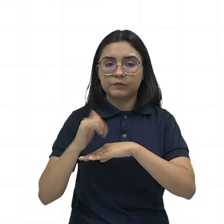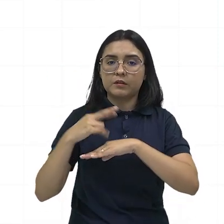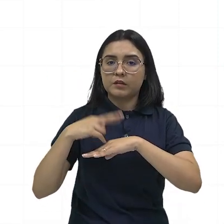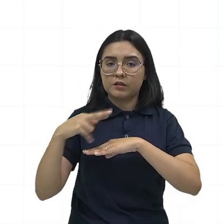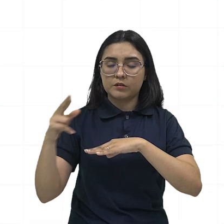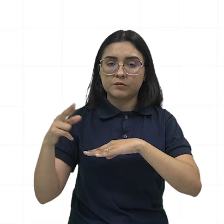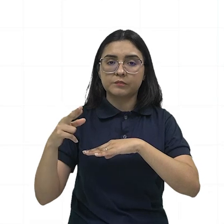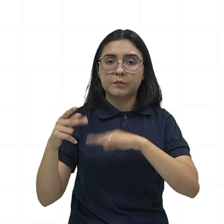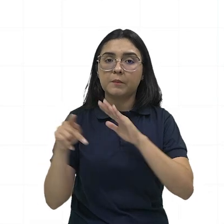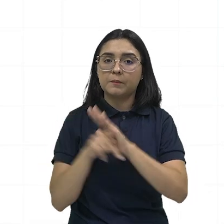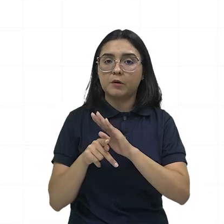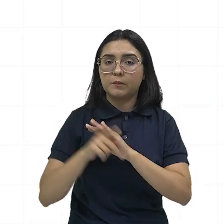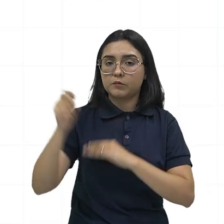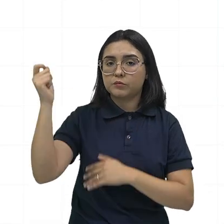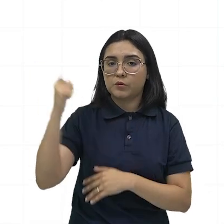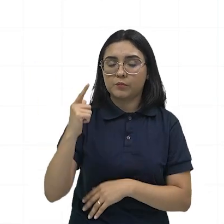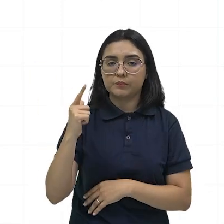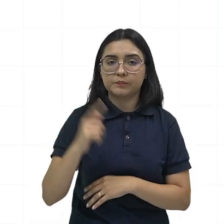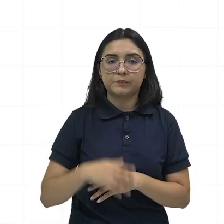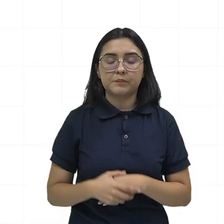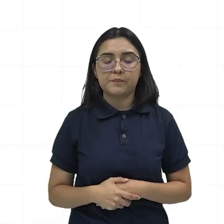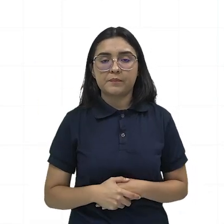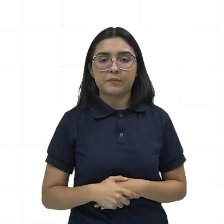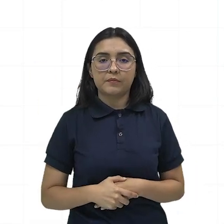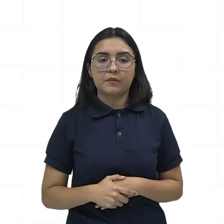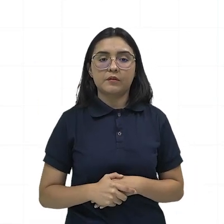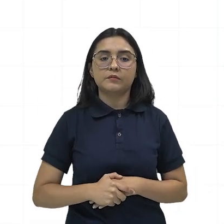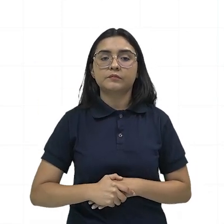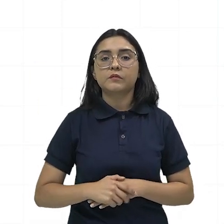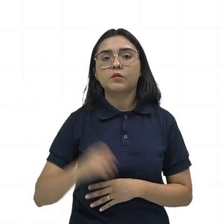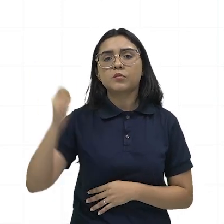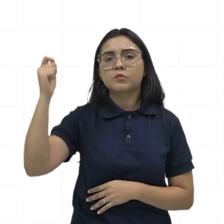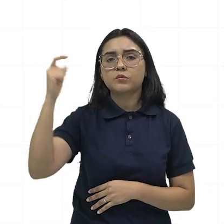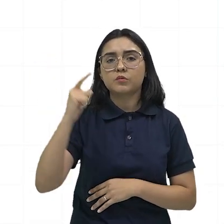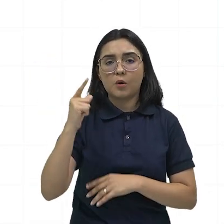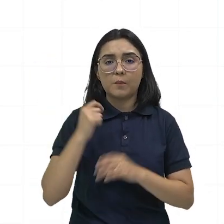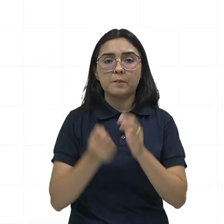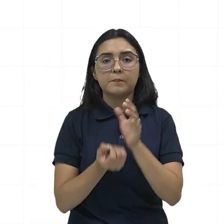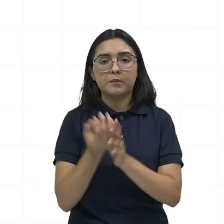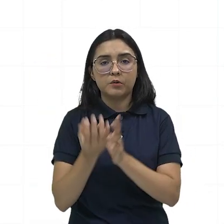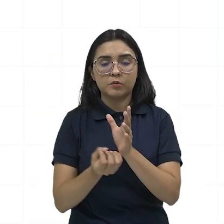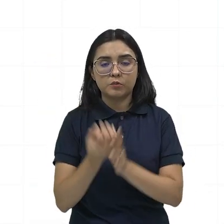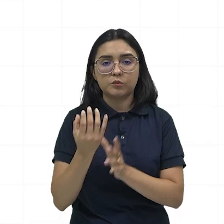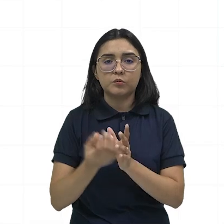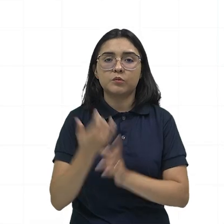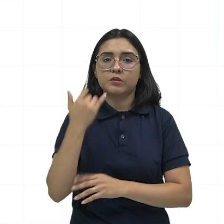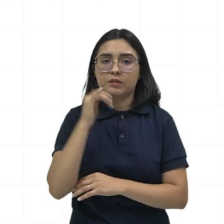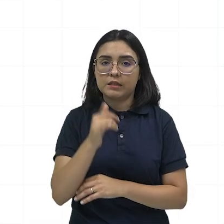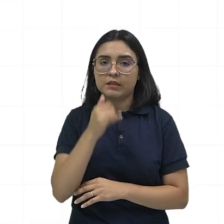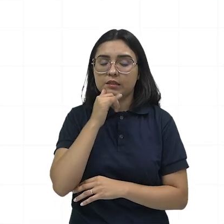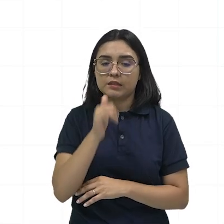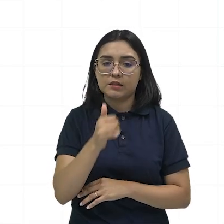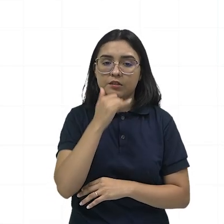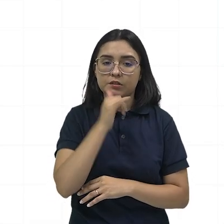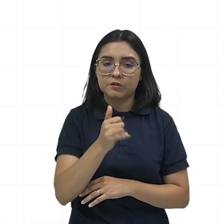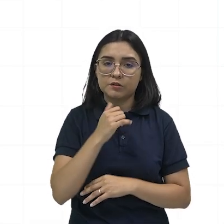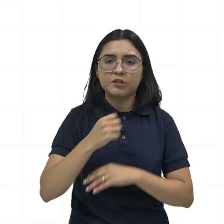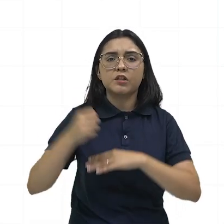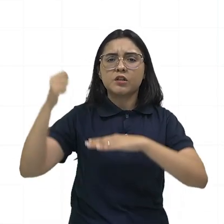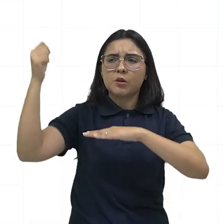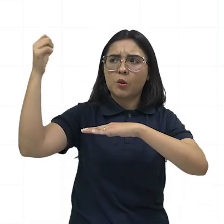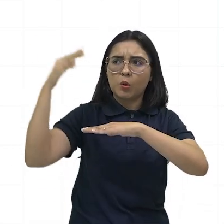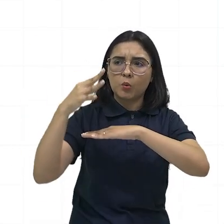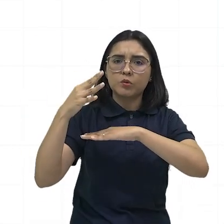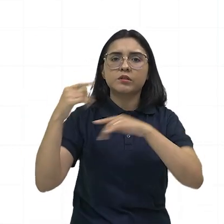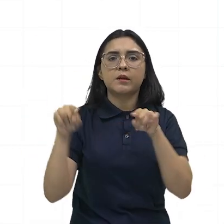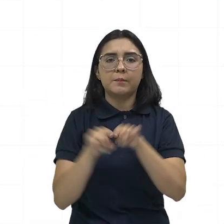eletromagnéticas emitidas pelo Sol. O Sol produz uma grande quantidade de energia em forma de luz